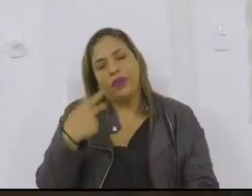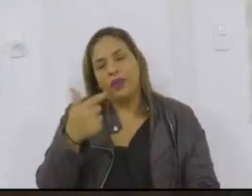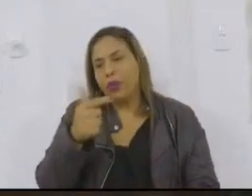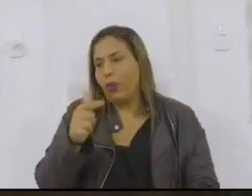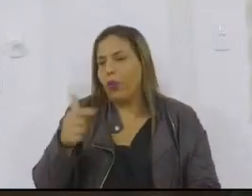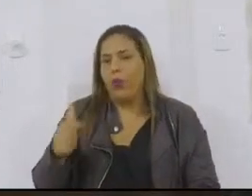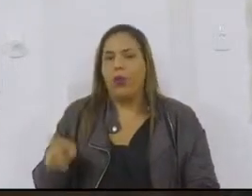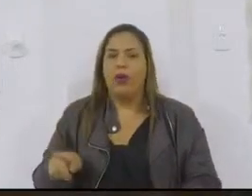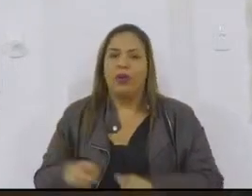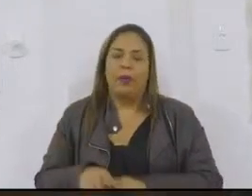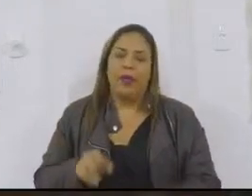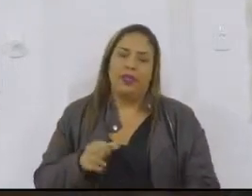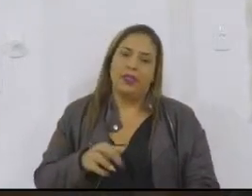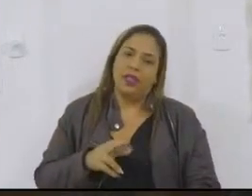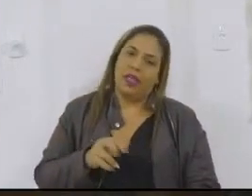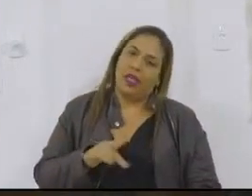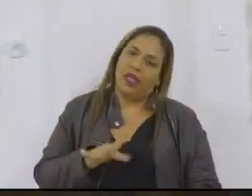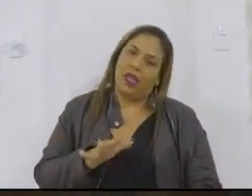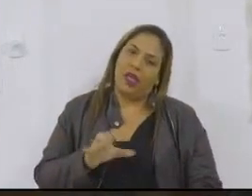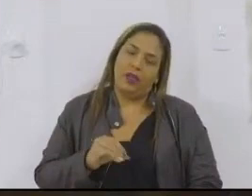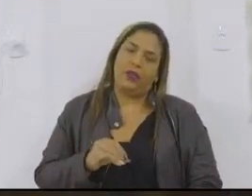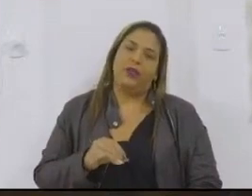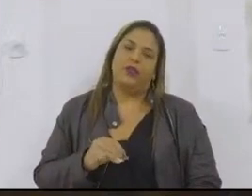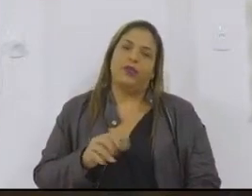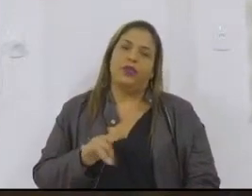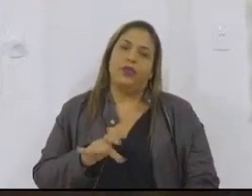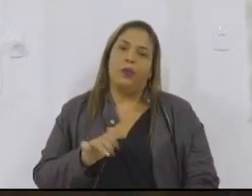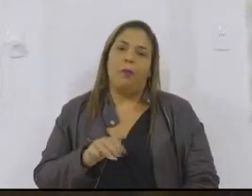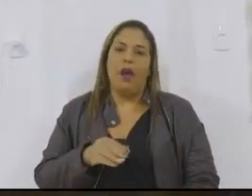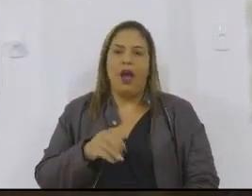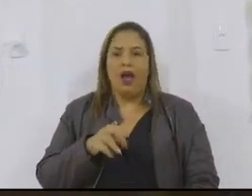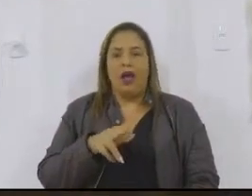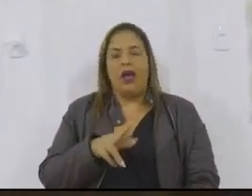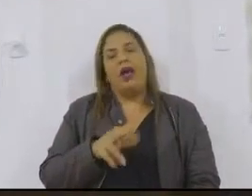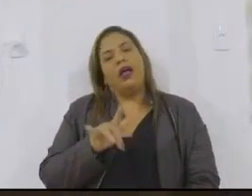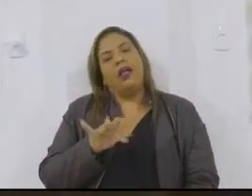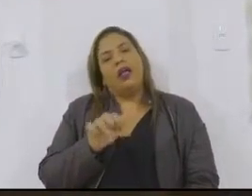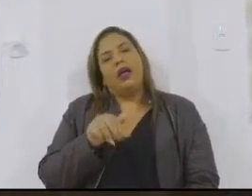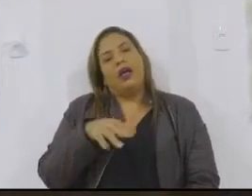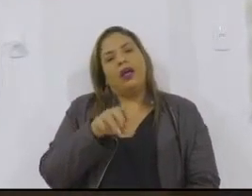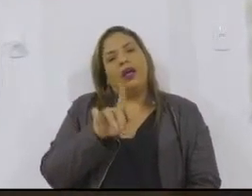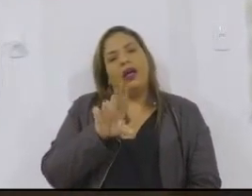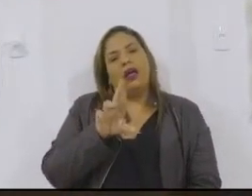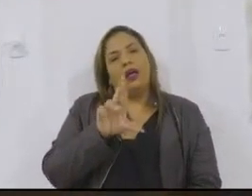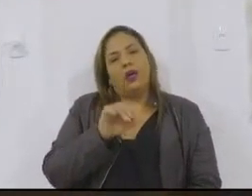Justiça e Redação, Sérgio Gonçalves, presidente e relator, Gilmar Cordeiro, membro, Leandro Ferreira, membro.